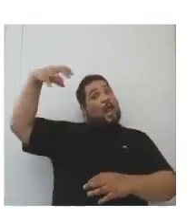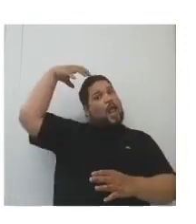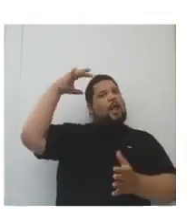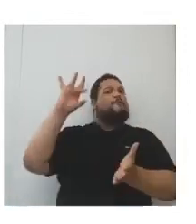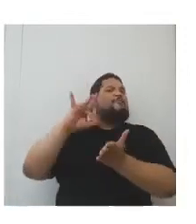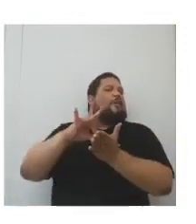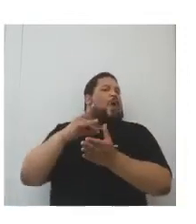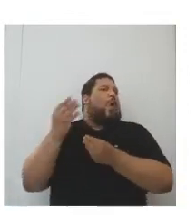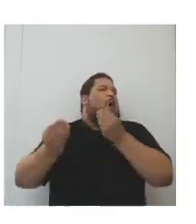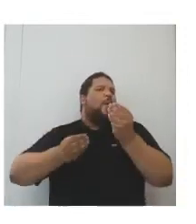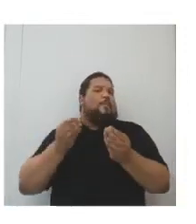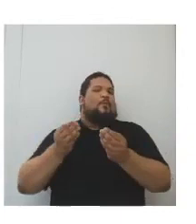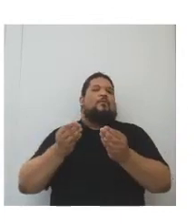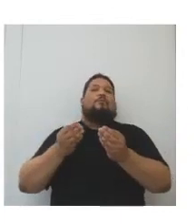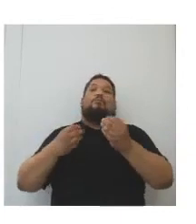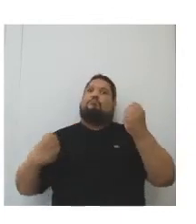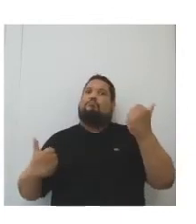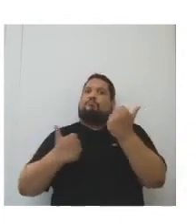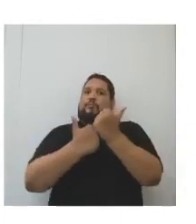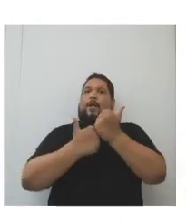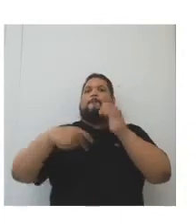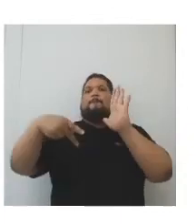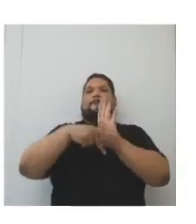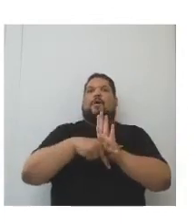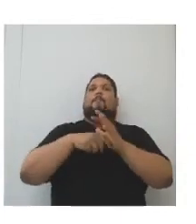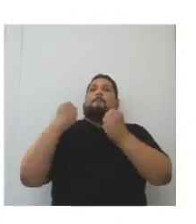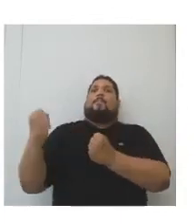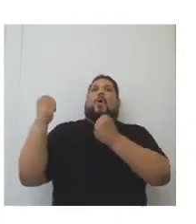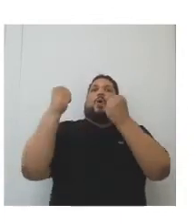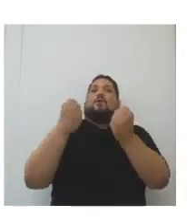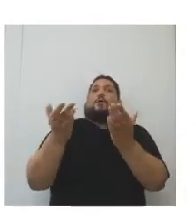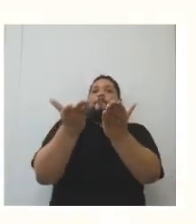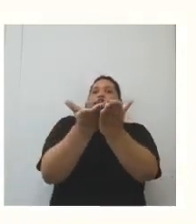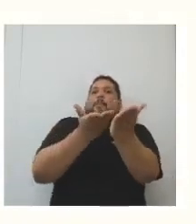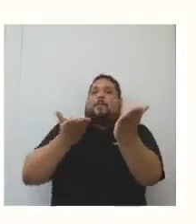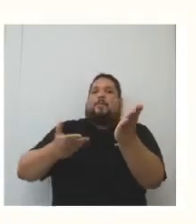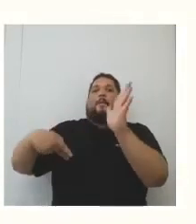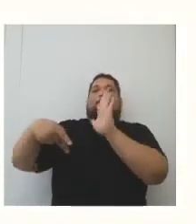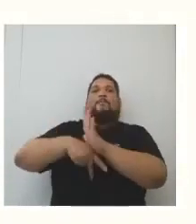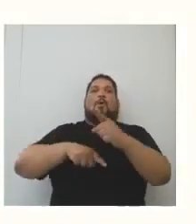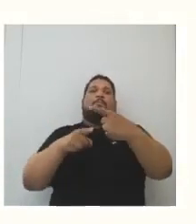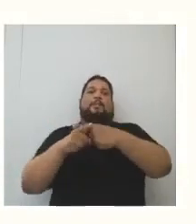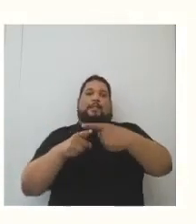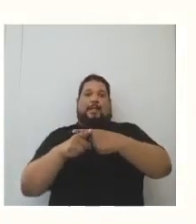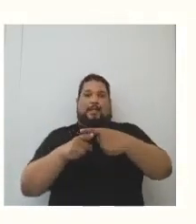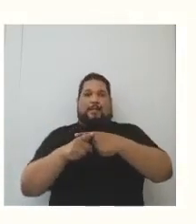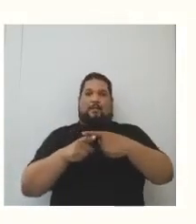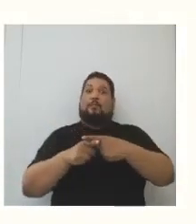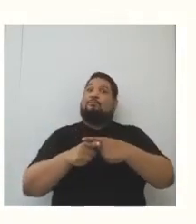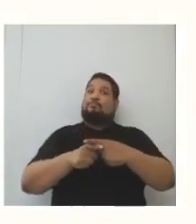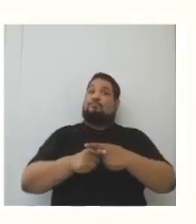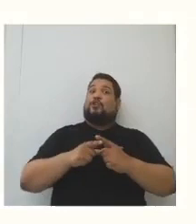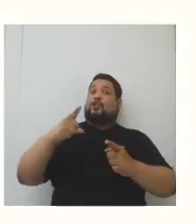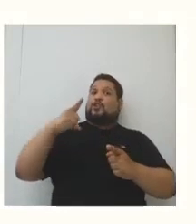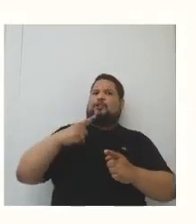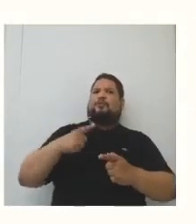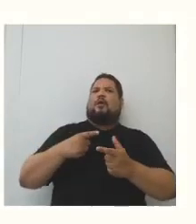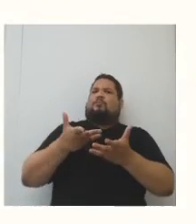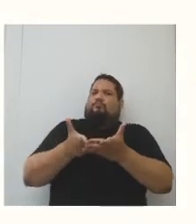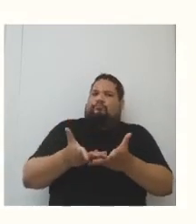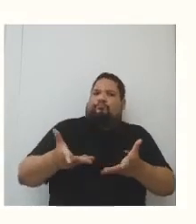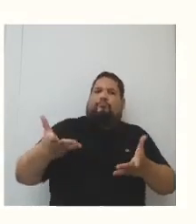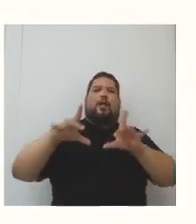vai contar com o apoio de quem? Da poderosa Marinha Britânica, que na verdade traz toda a